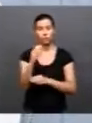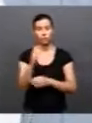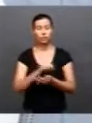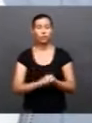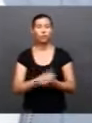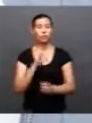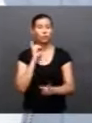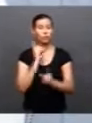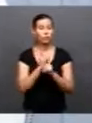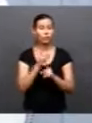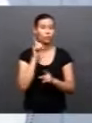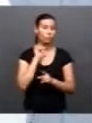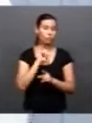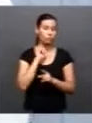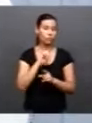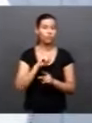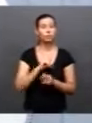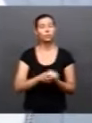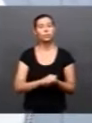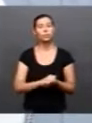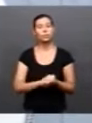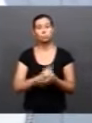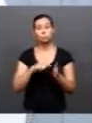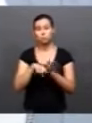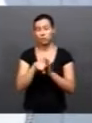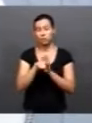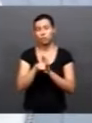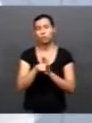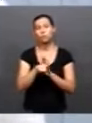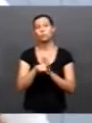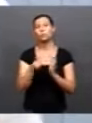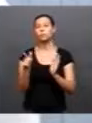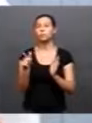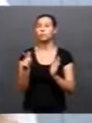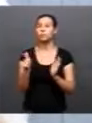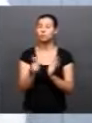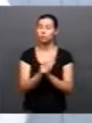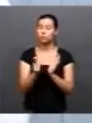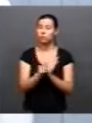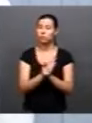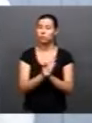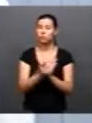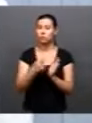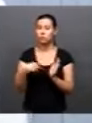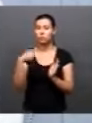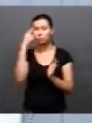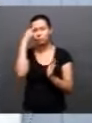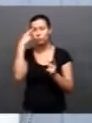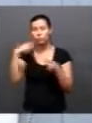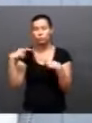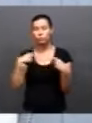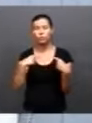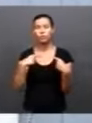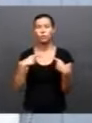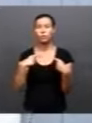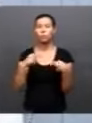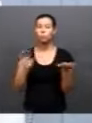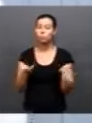pesquisadores e jornalistas, nós discutimos muito isso. Como promover esse diálogo?